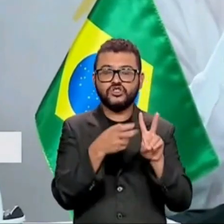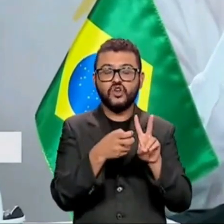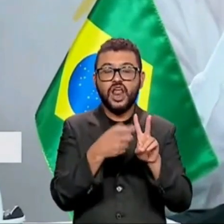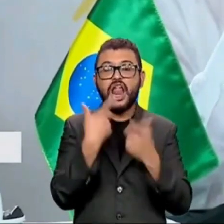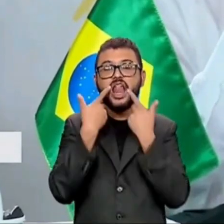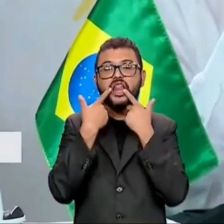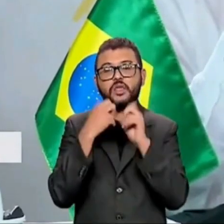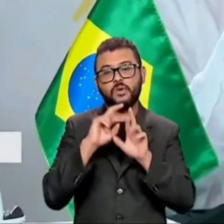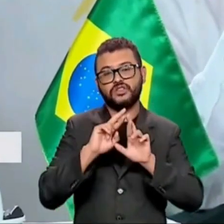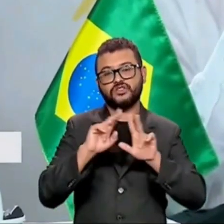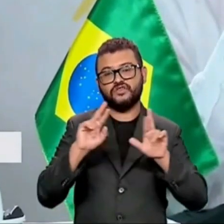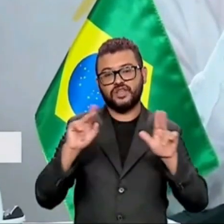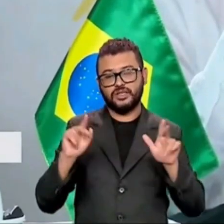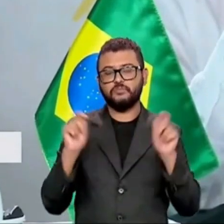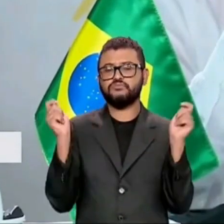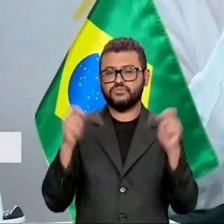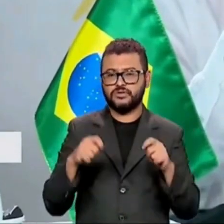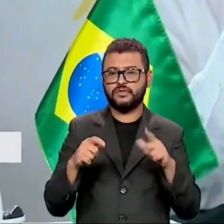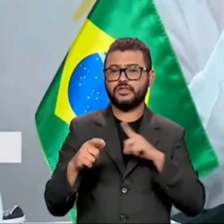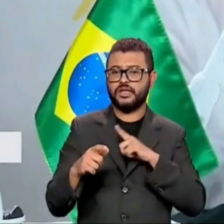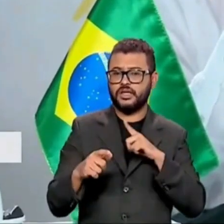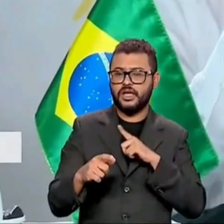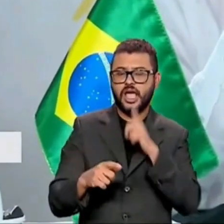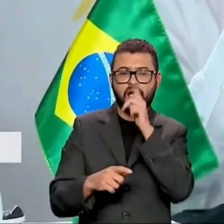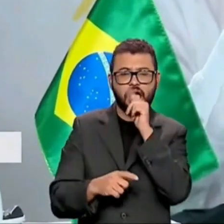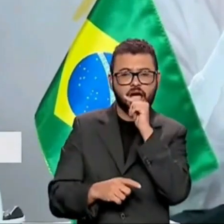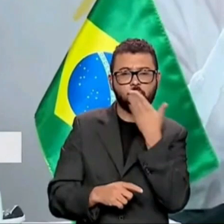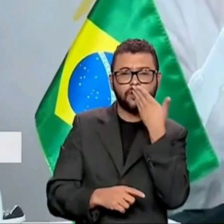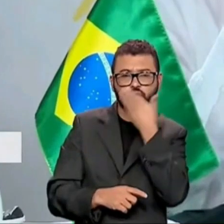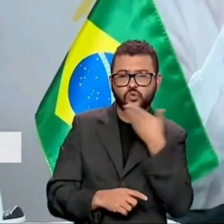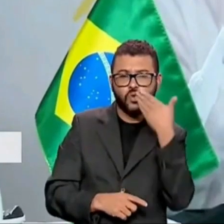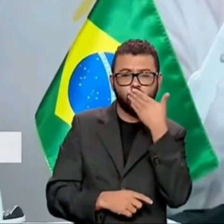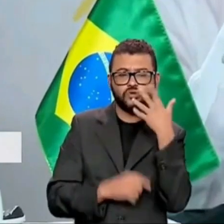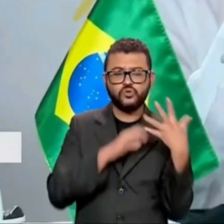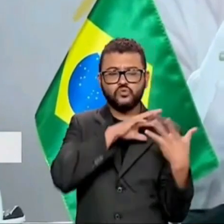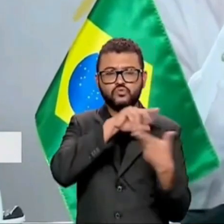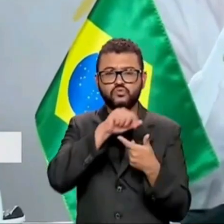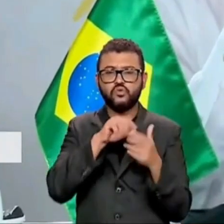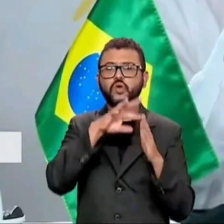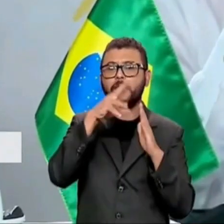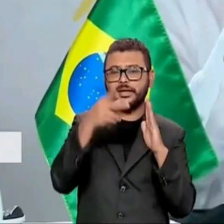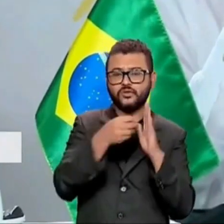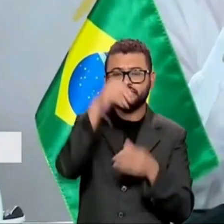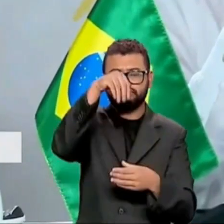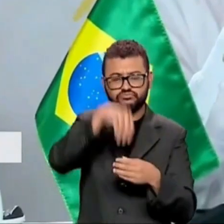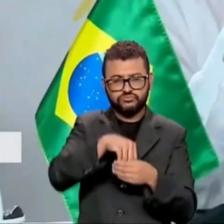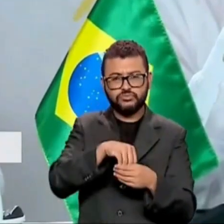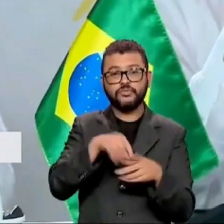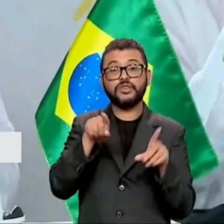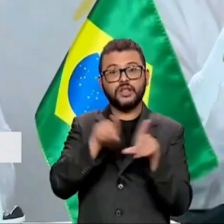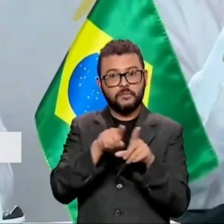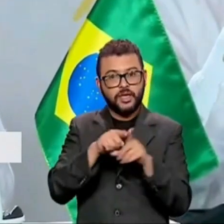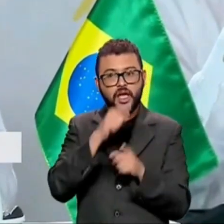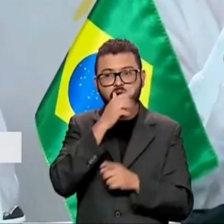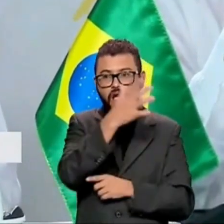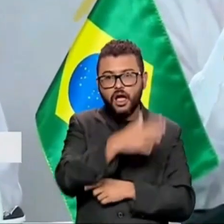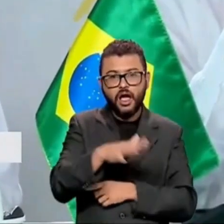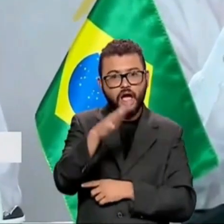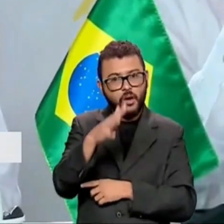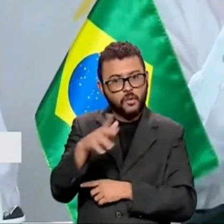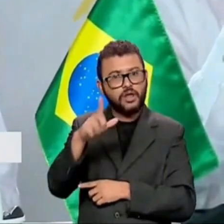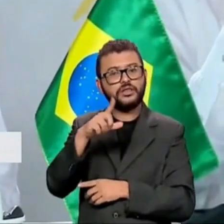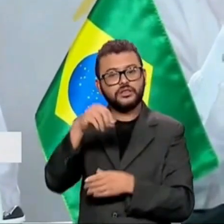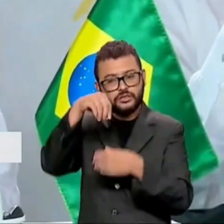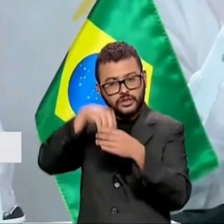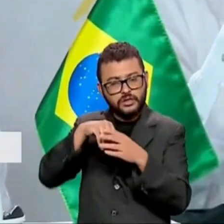diferentes. Possui a maior reserva de água doce do planeta, incluindo o verdadeiro oceano